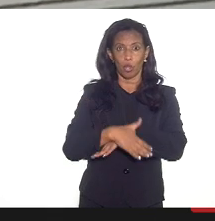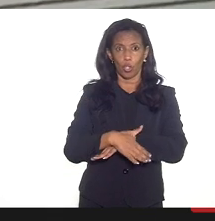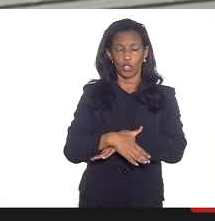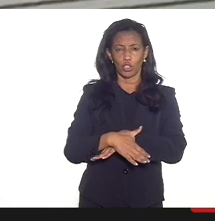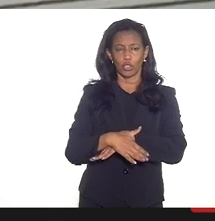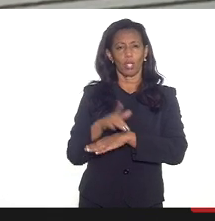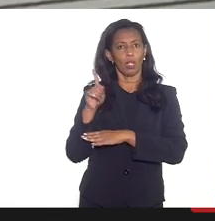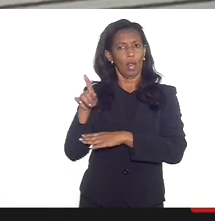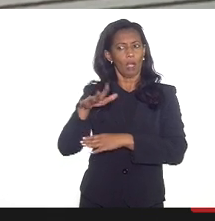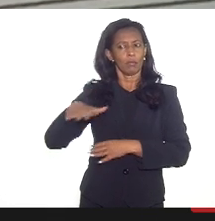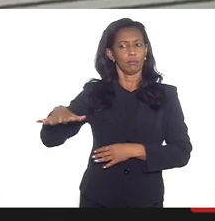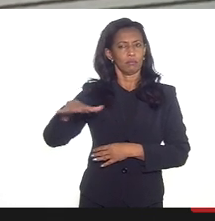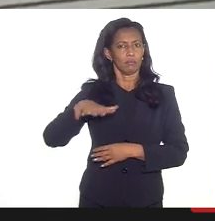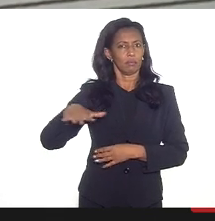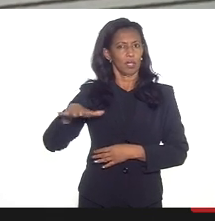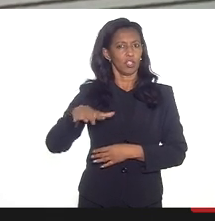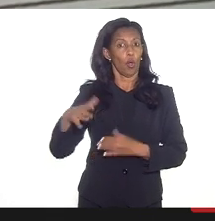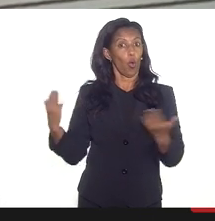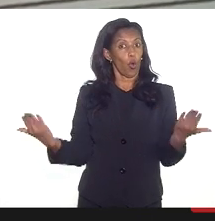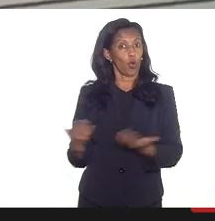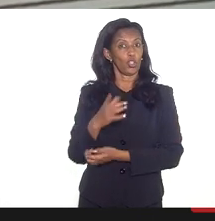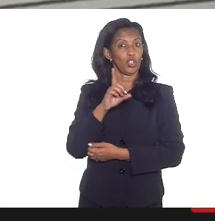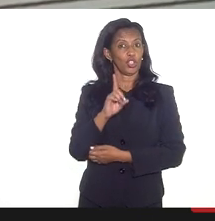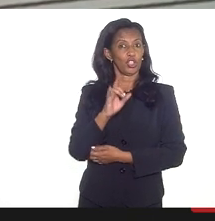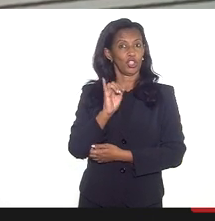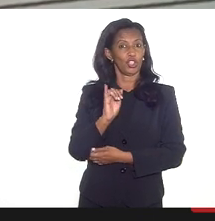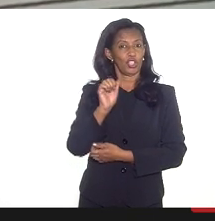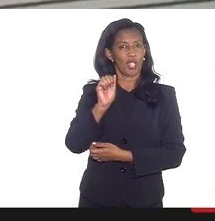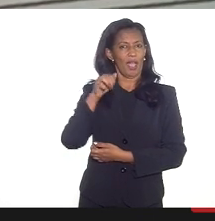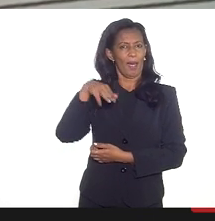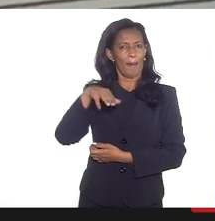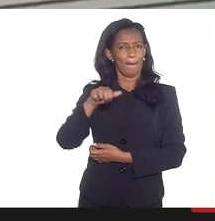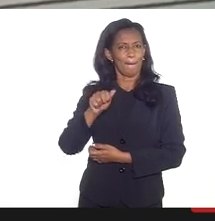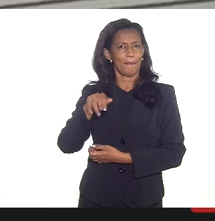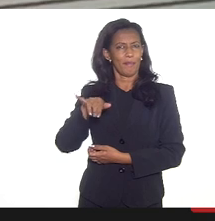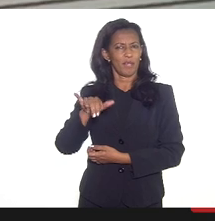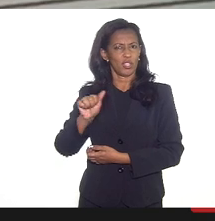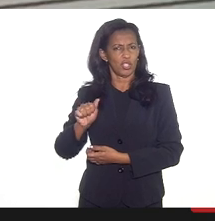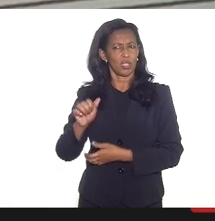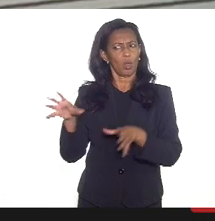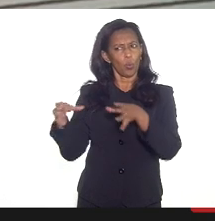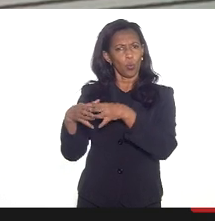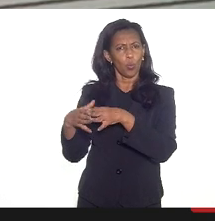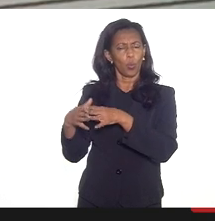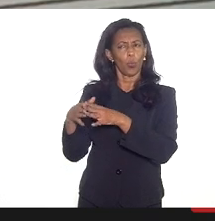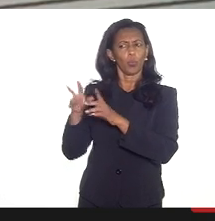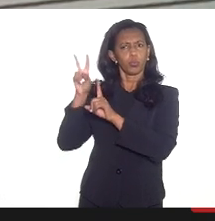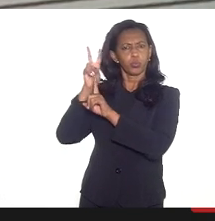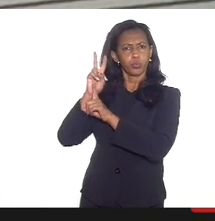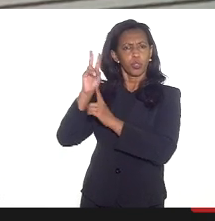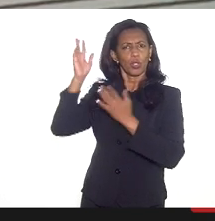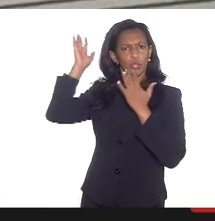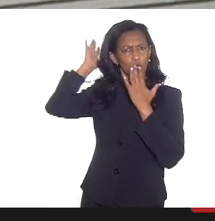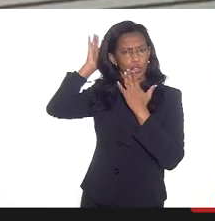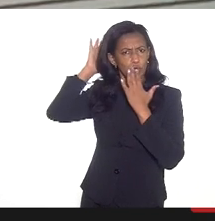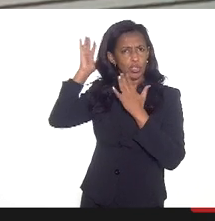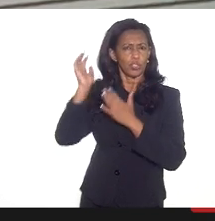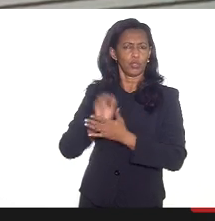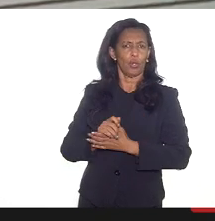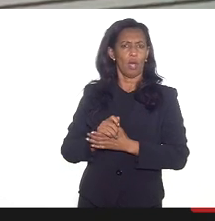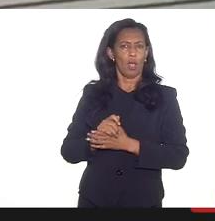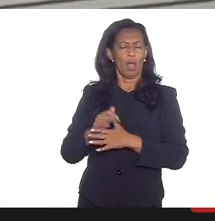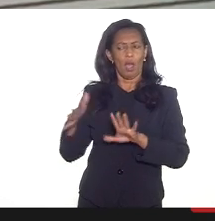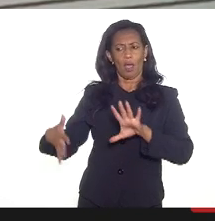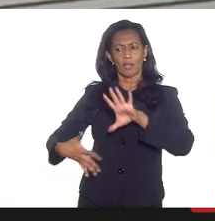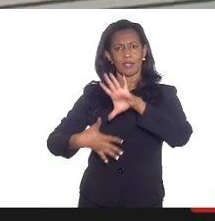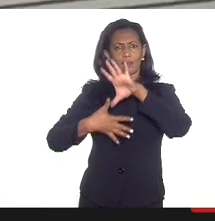Arraial do Tijuco, hoje Diamantina, né, que também os povos ameríndios, né, eles foram, as Américas foram